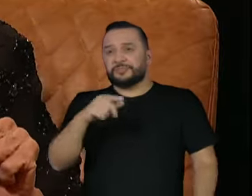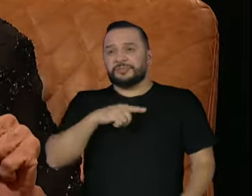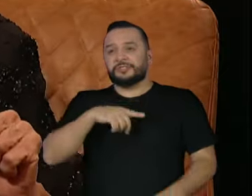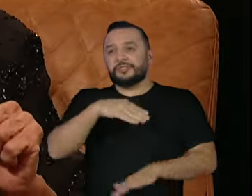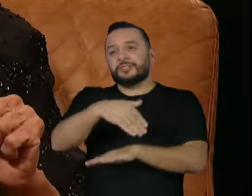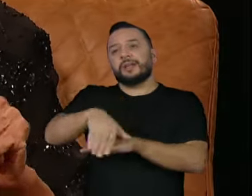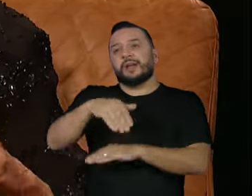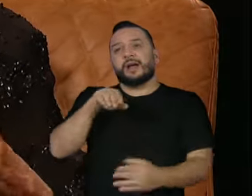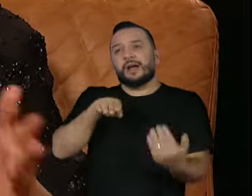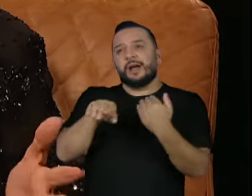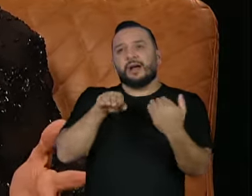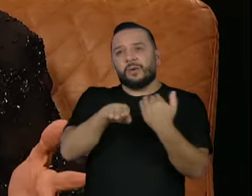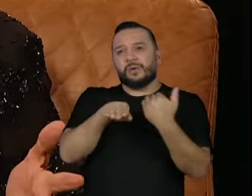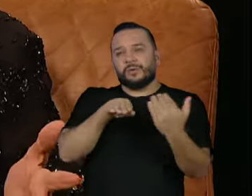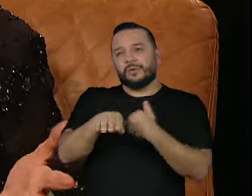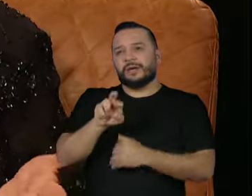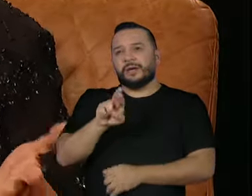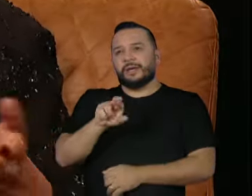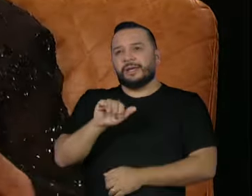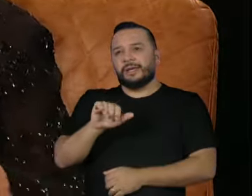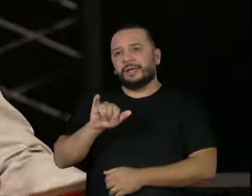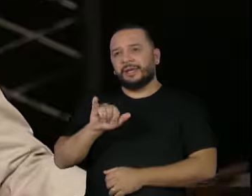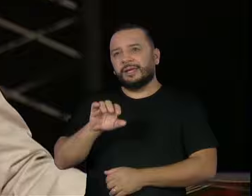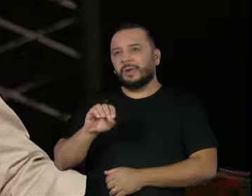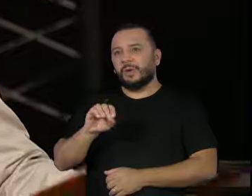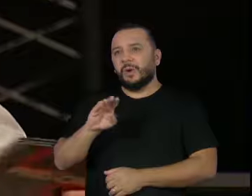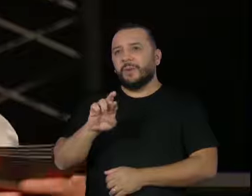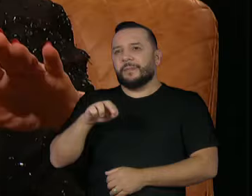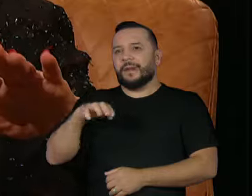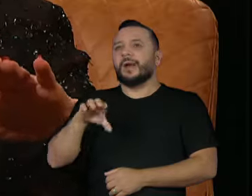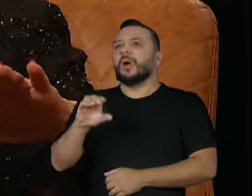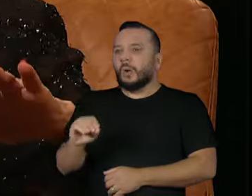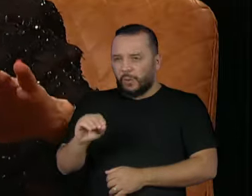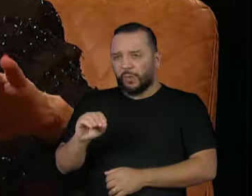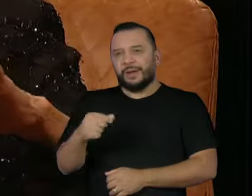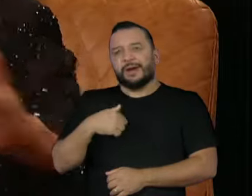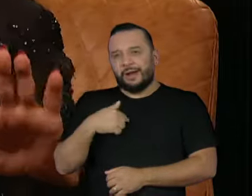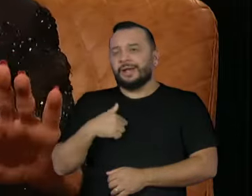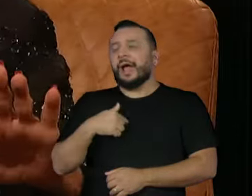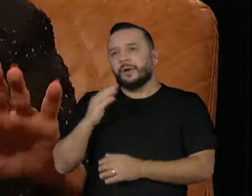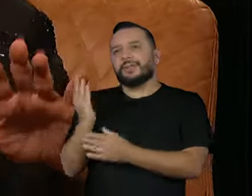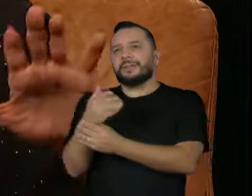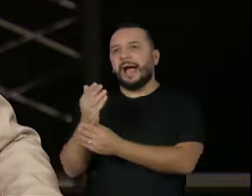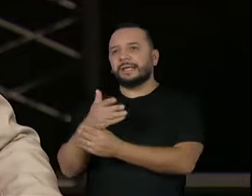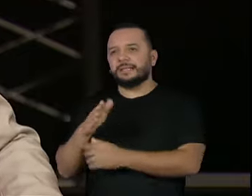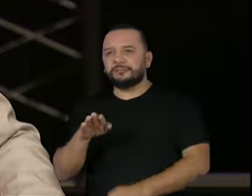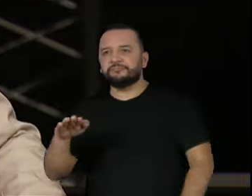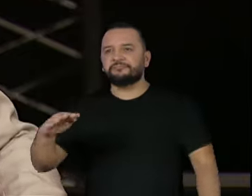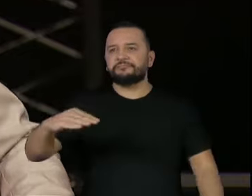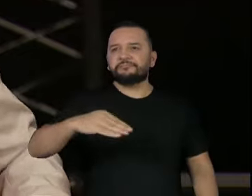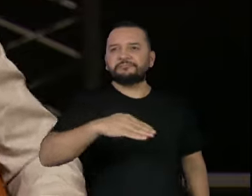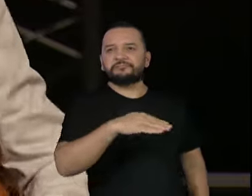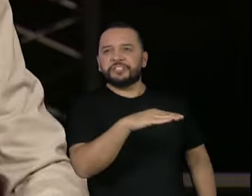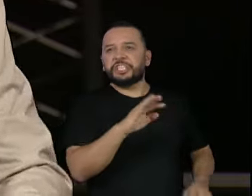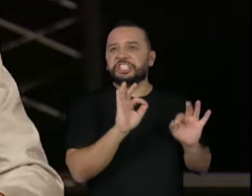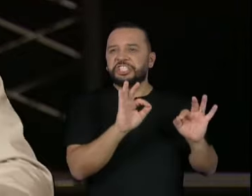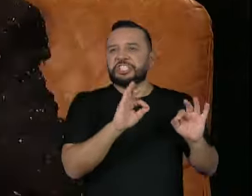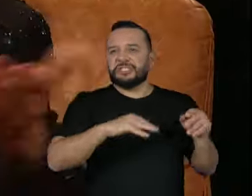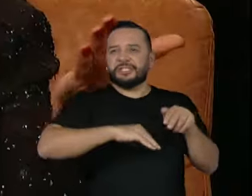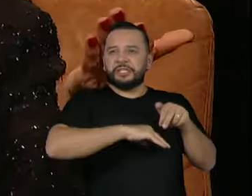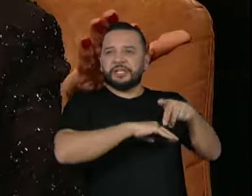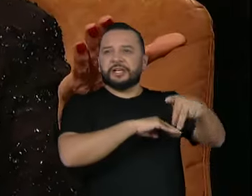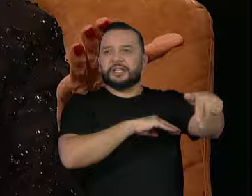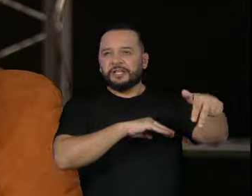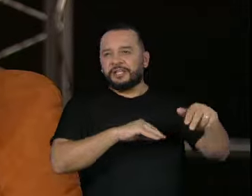Branco, e pegava um táxi. Para chegar de táxi? Era para chegar na porta, né? Muito chique. A volta